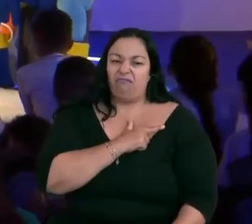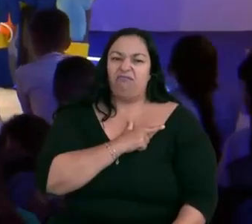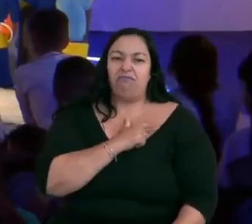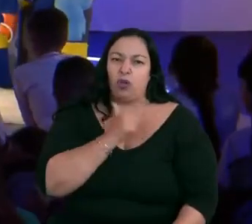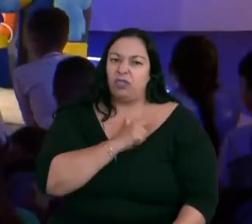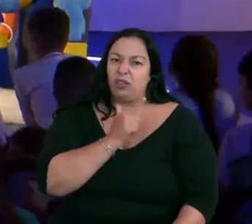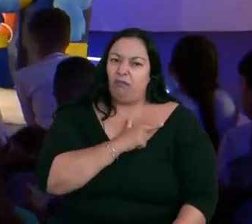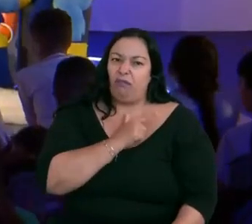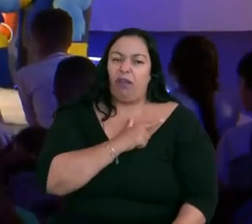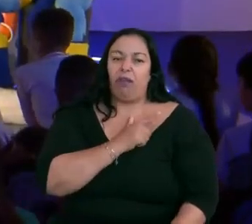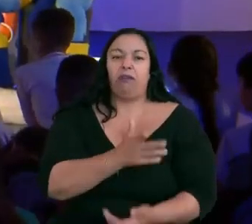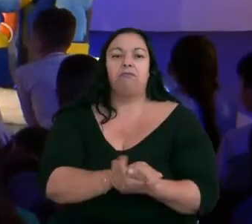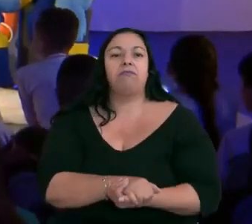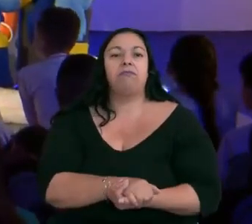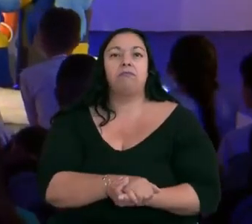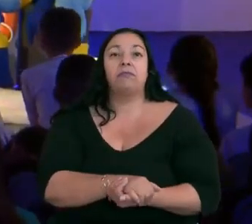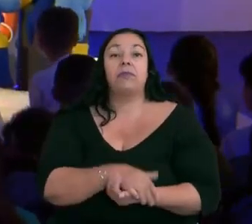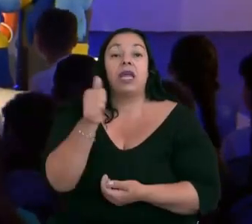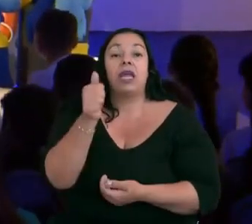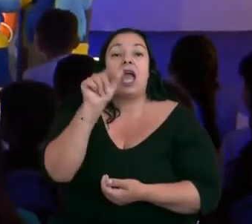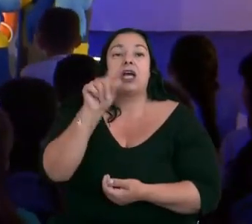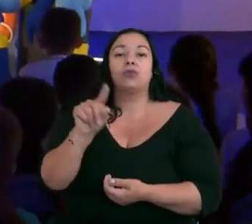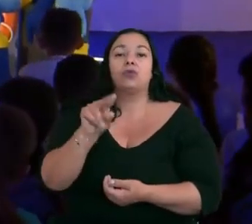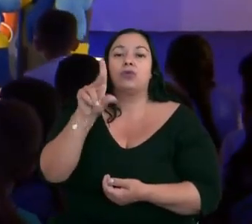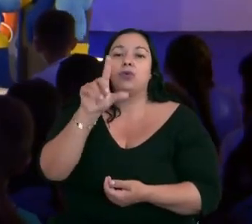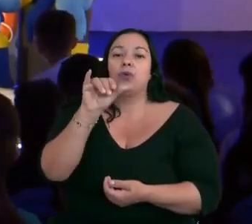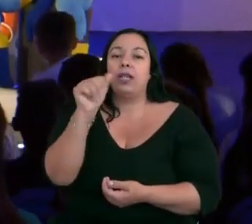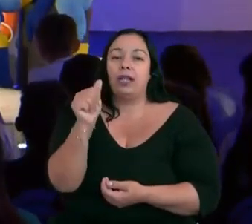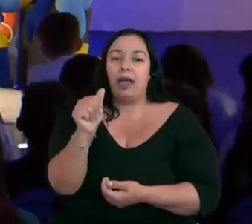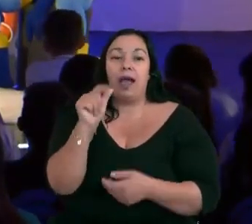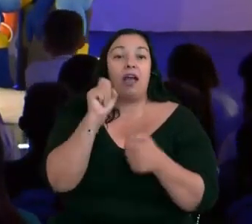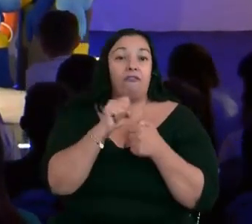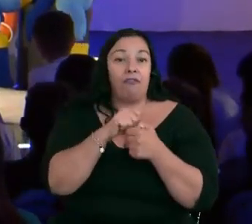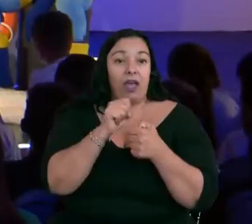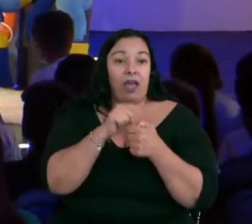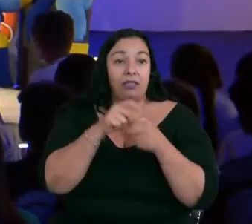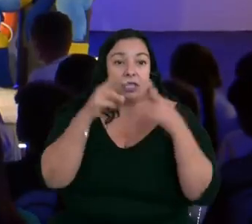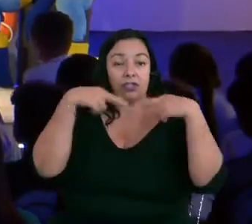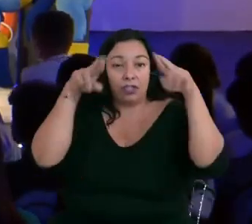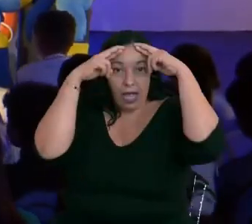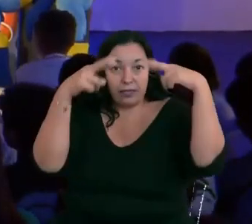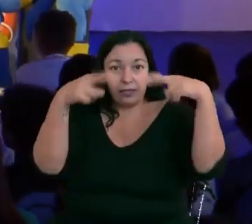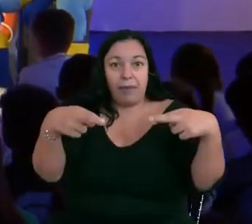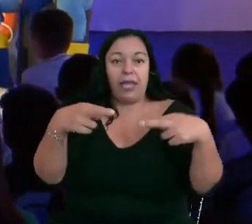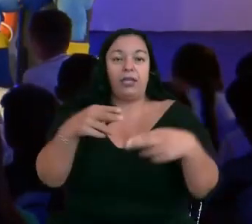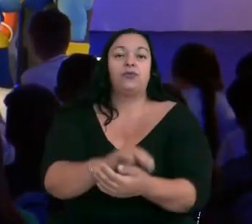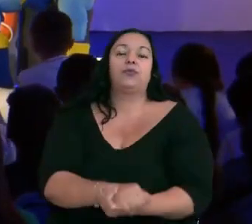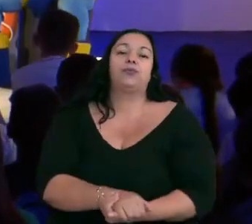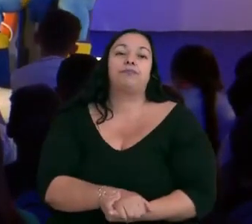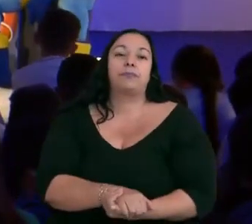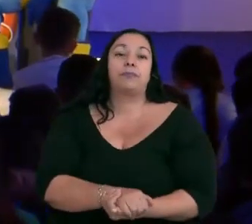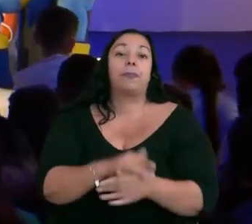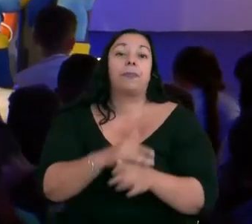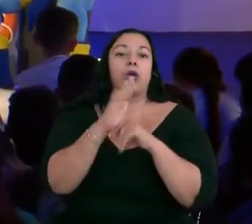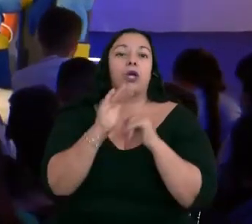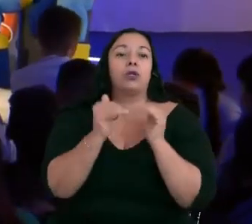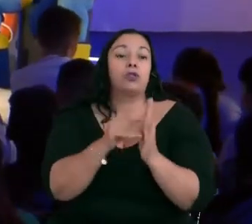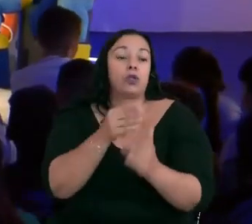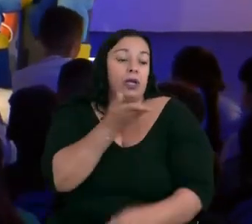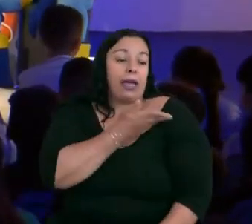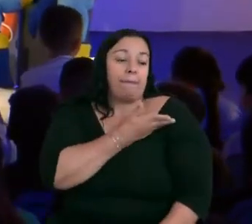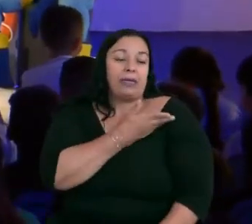Pois é, e Azulha é feita de respeito. É, toda amizade tem que ter